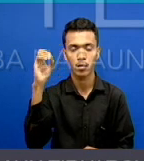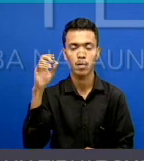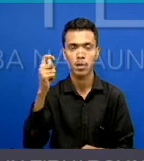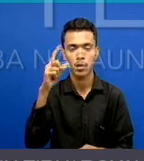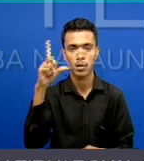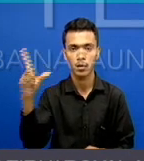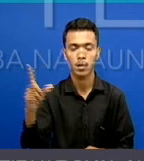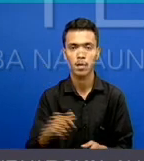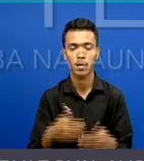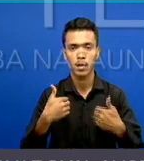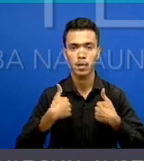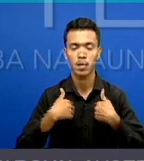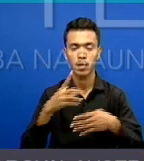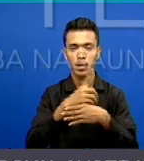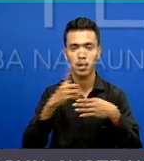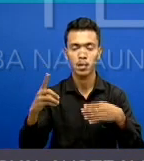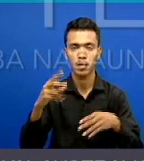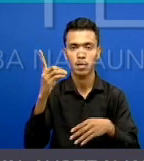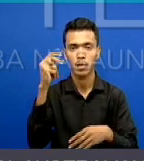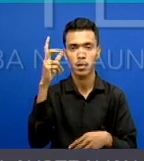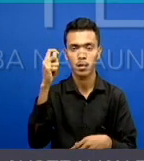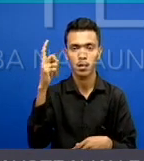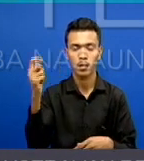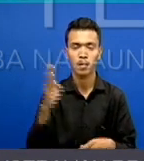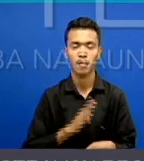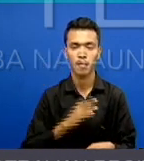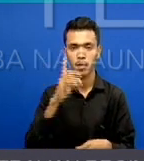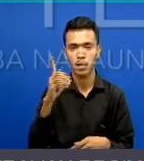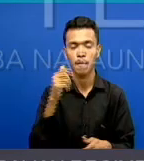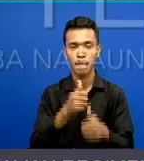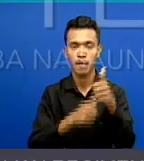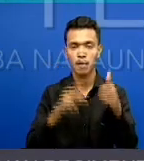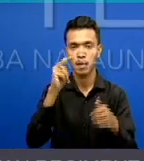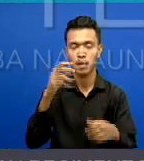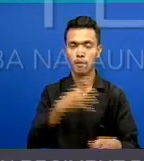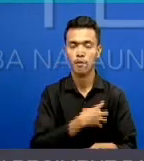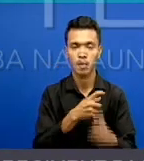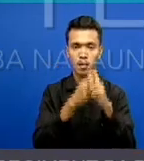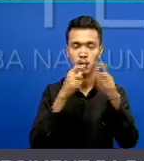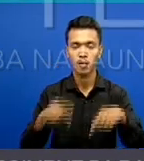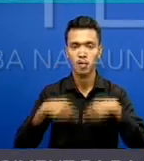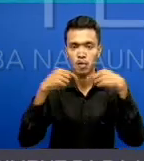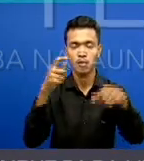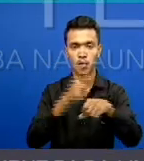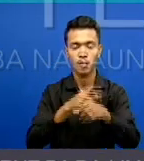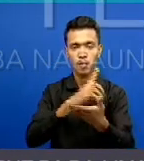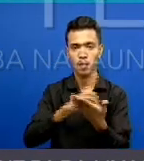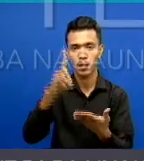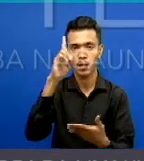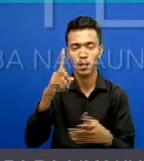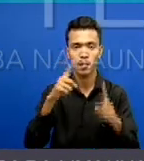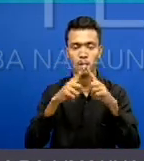B.SanuloRecenglima.HatZeroRuaTL. Nia original e na Direção Nacional Transporte Terrestre Balide. Turnia, Polícia Trânsito se for tempo durante a semana ida,